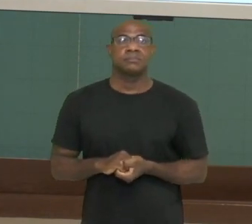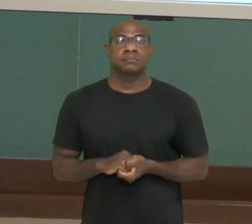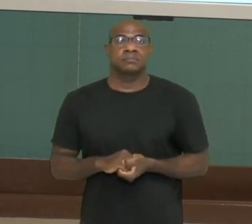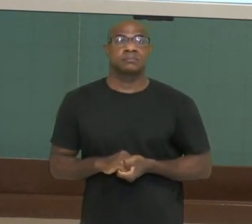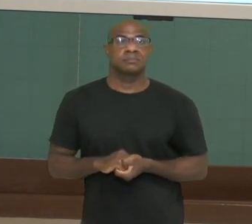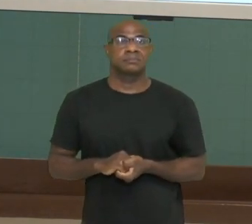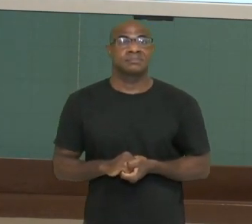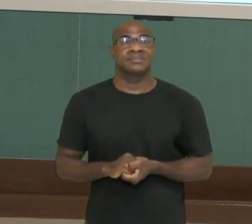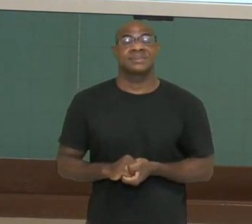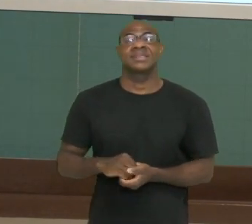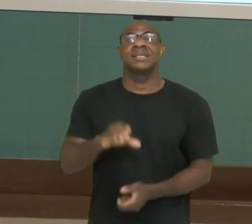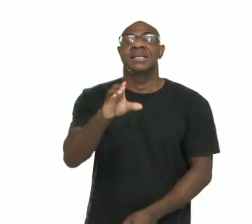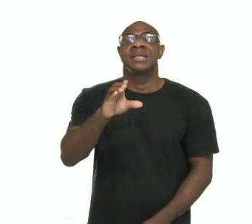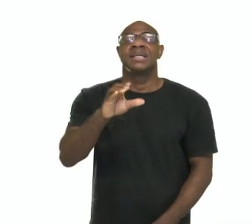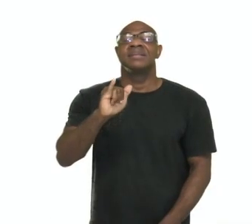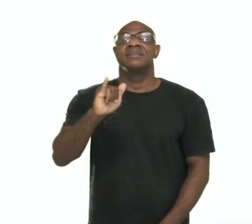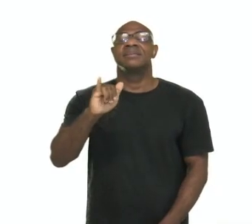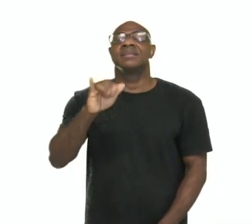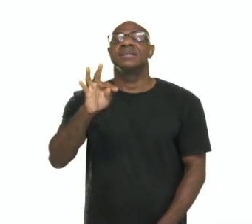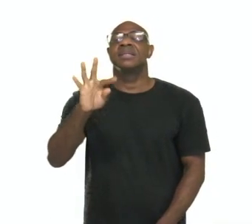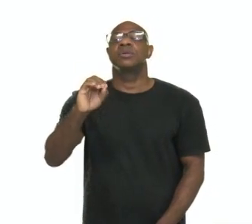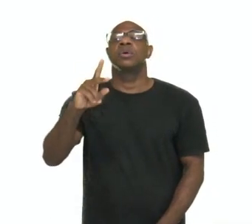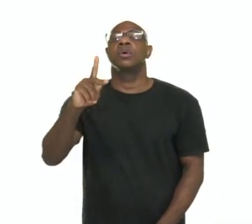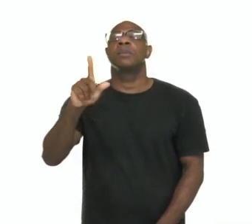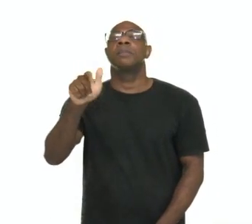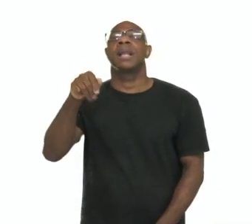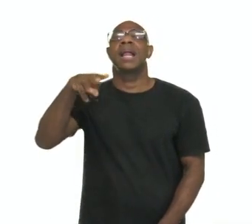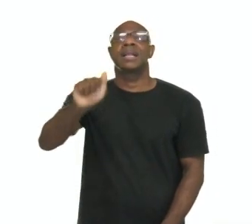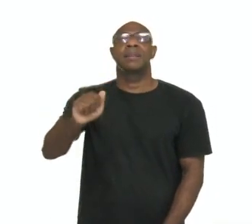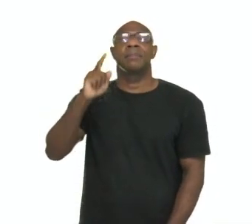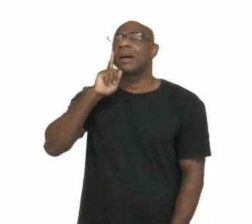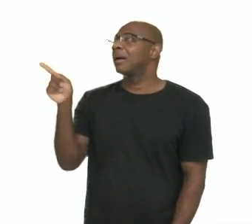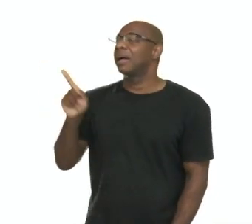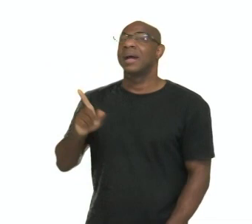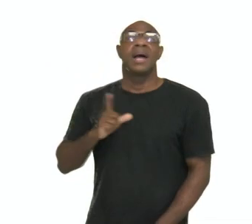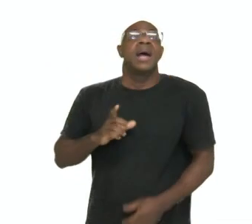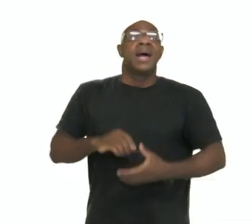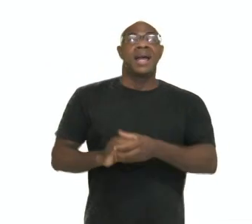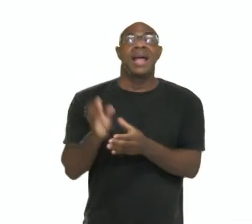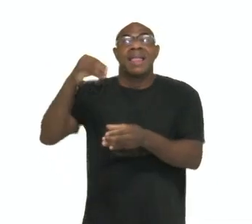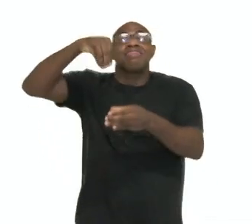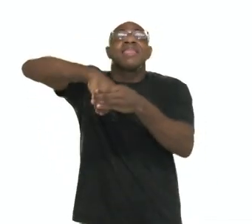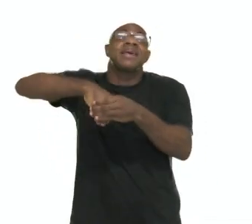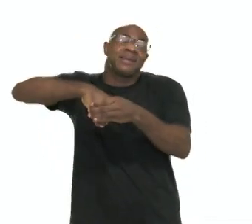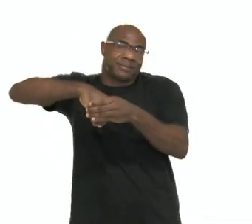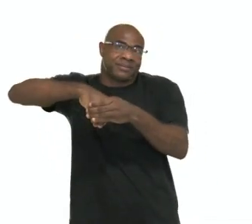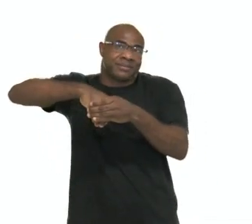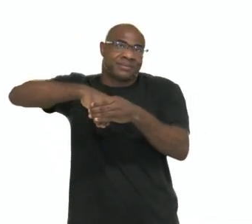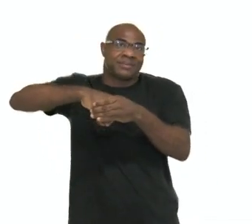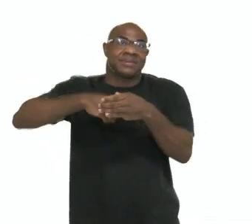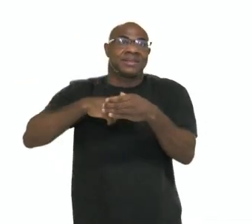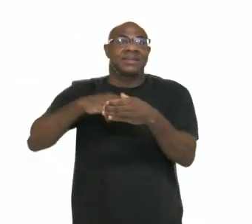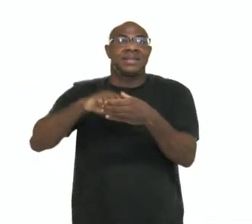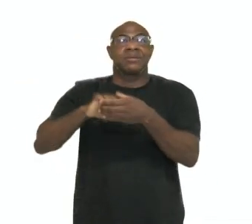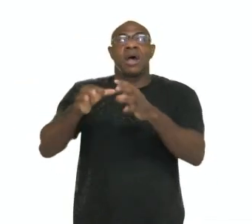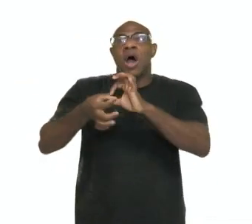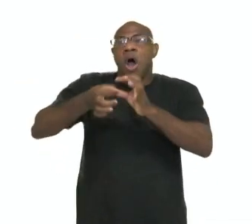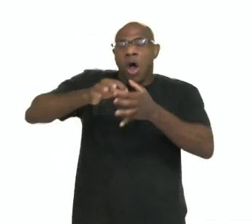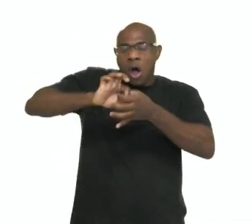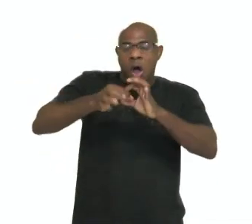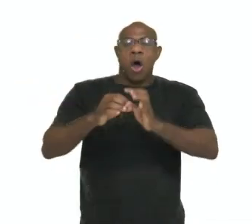Citoplasma é uma região interna onde estão as organelas. As organelas como